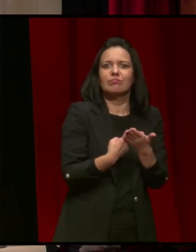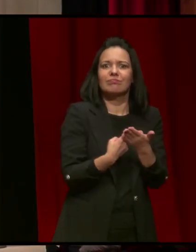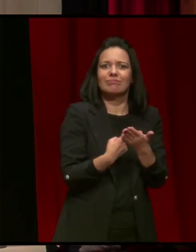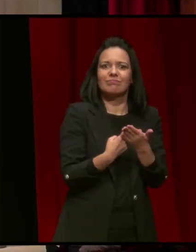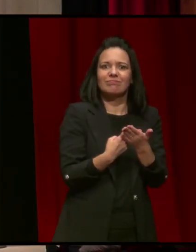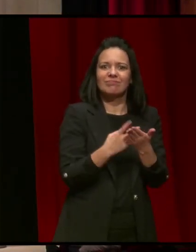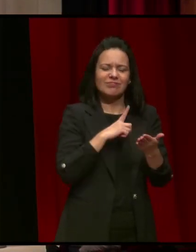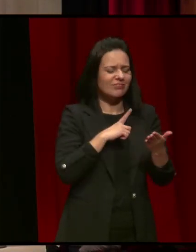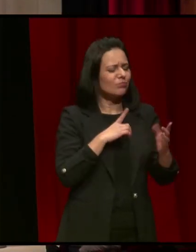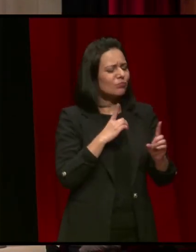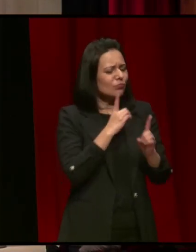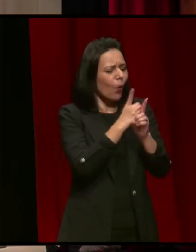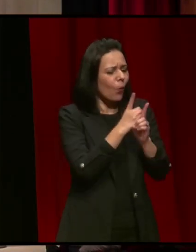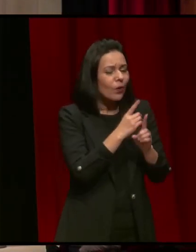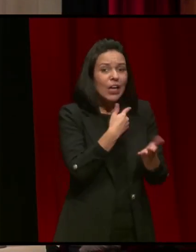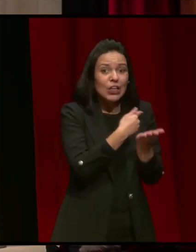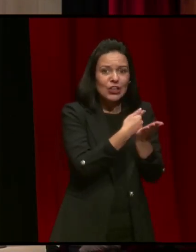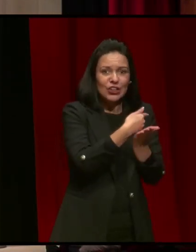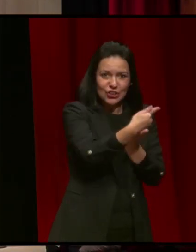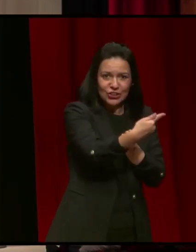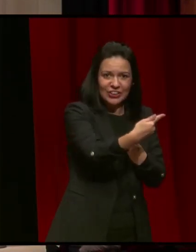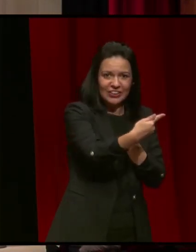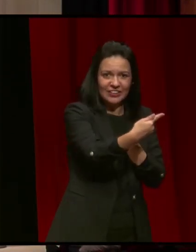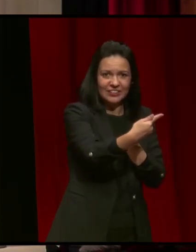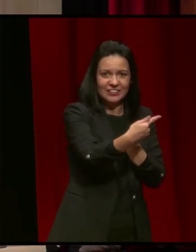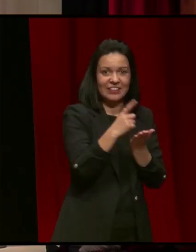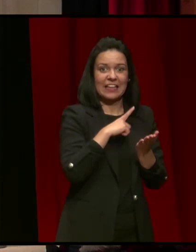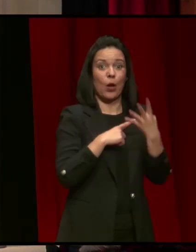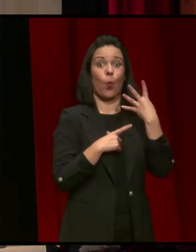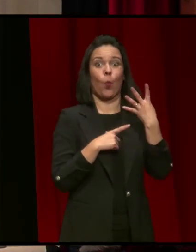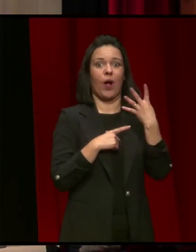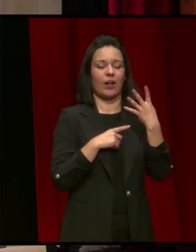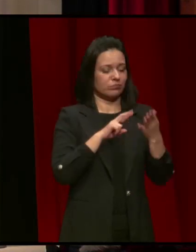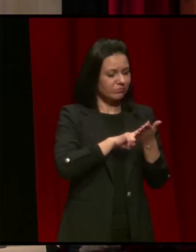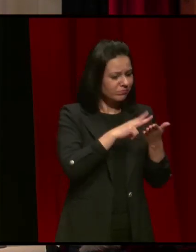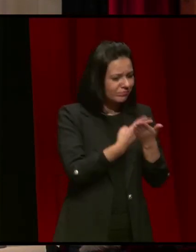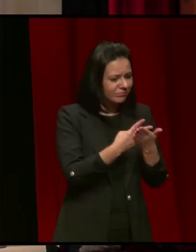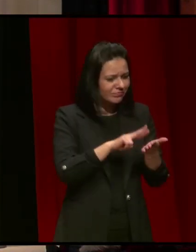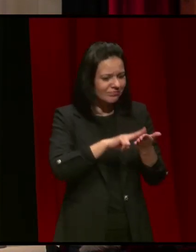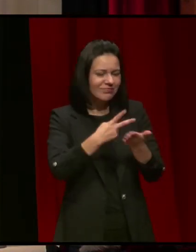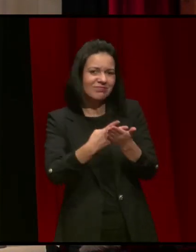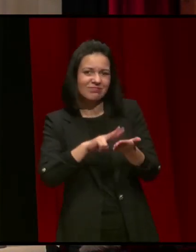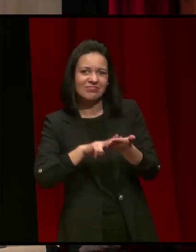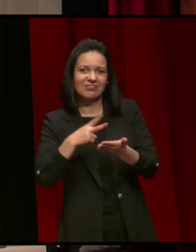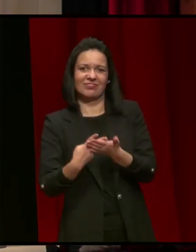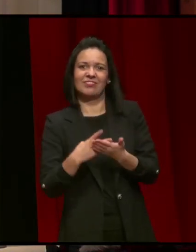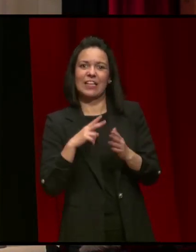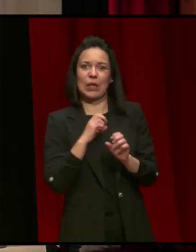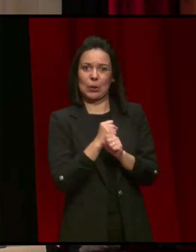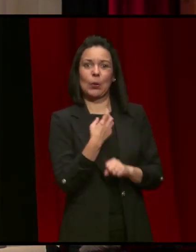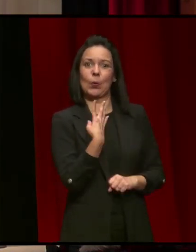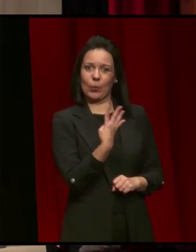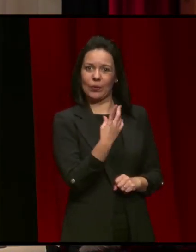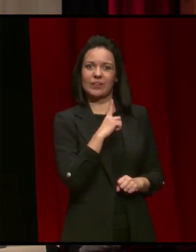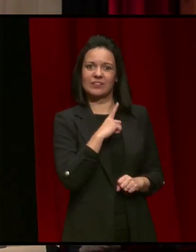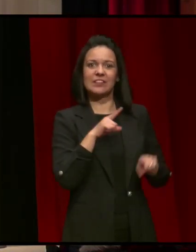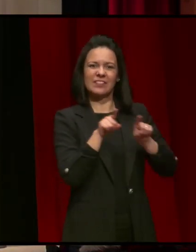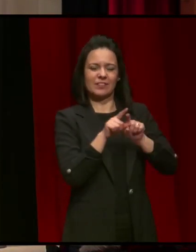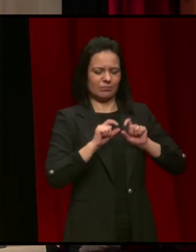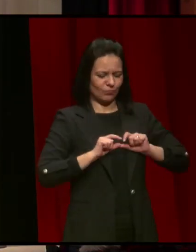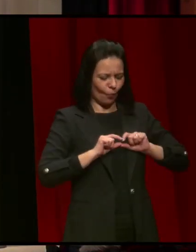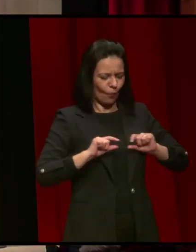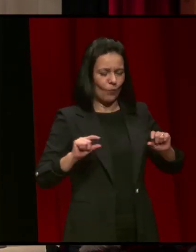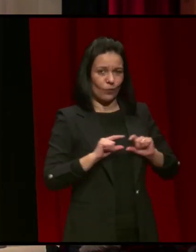Então você abre lá Gênesis, vai ter quatro traduções, uma do lado da outra assim, e tem uma no pé da página, que